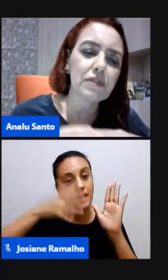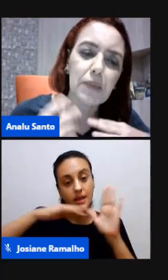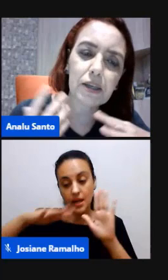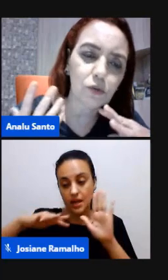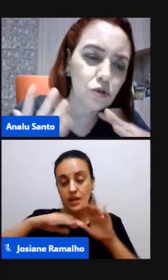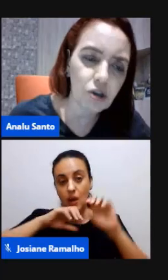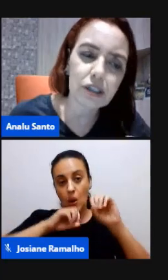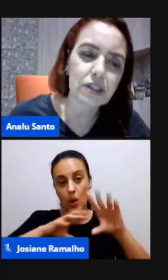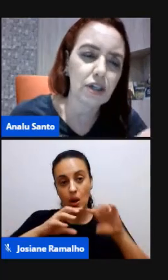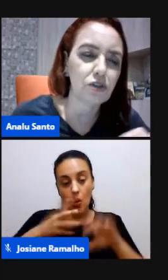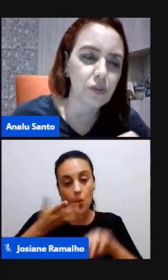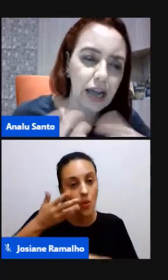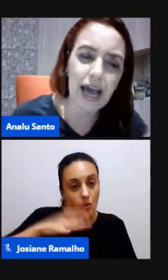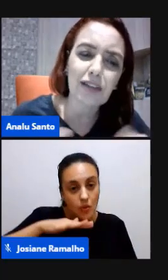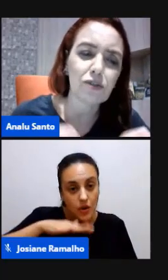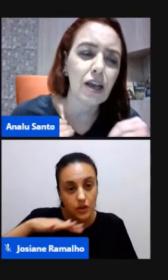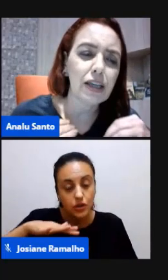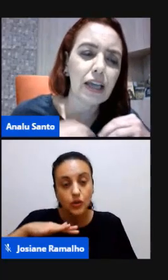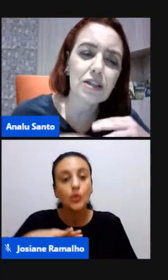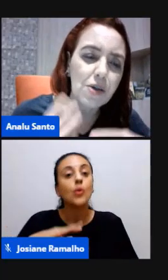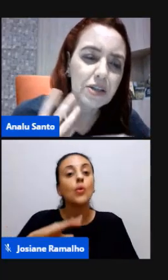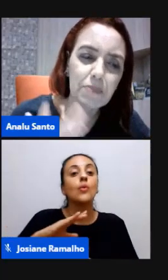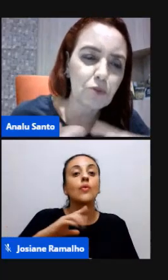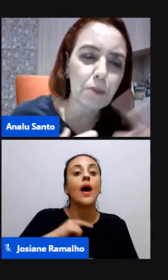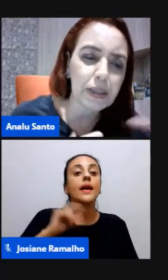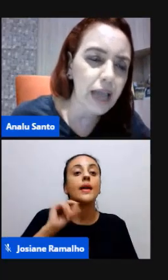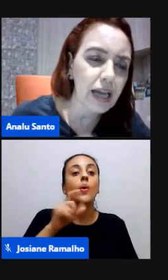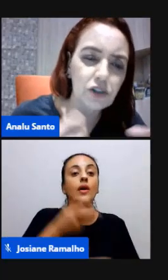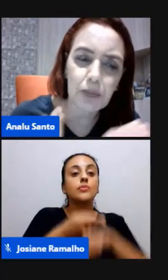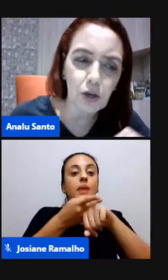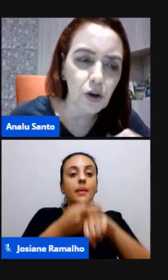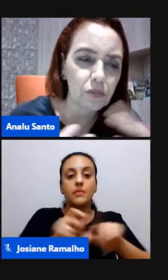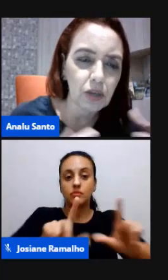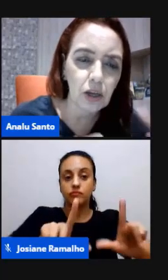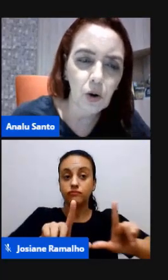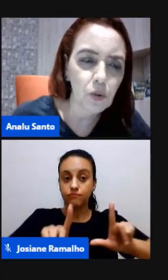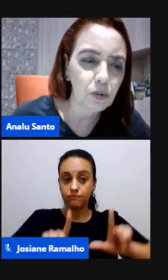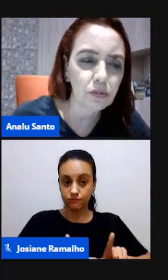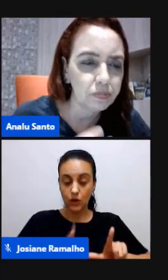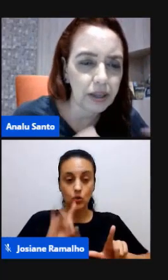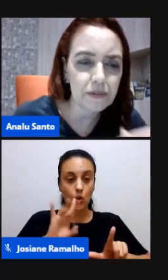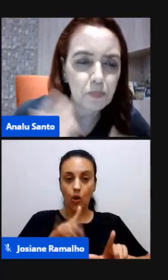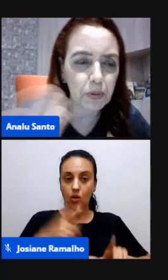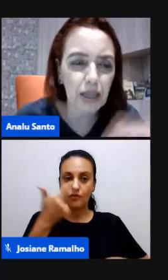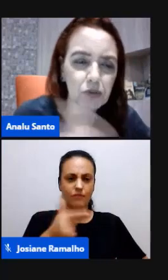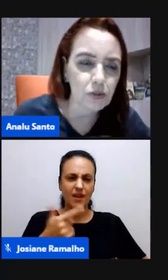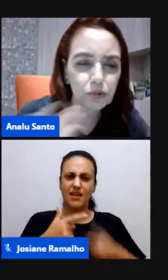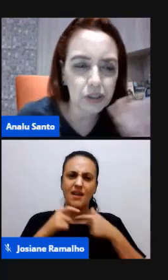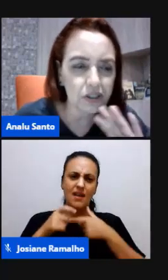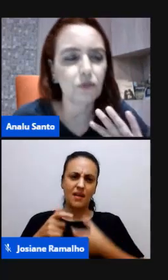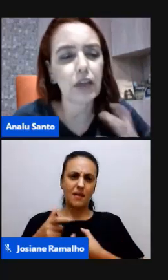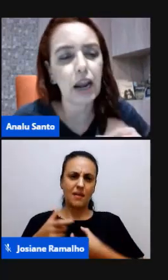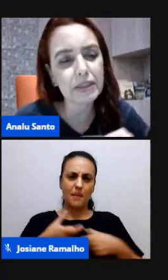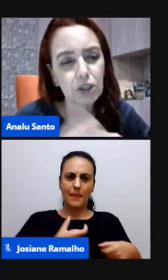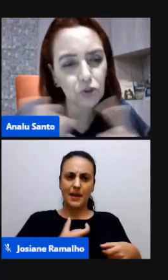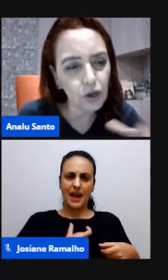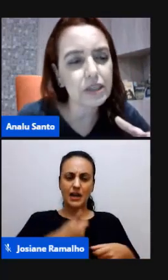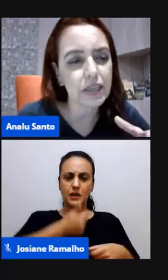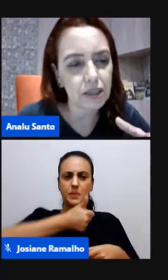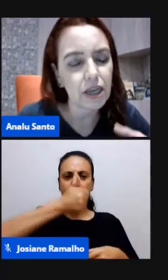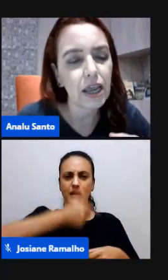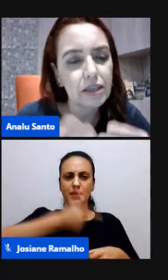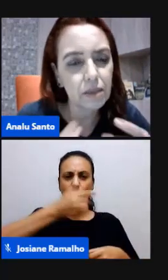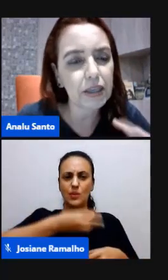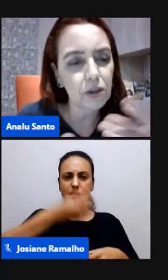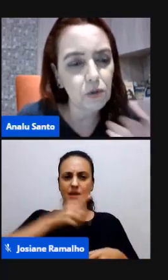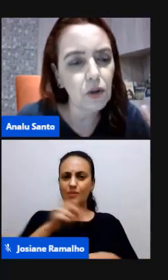elas receberiam todas certificados, que elas não receberiam uma medalha de melhor ou né, de primeiro, segundo, terceiro lugar, mas que todas